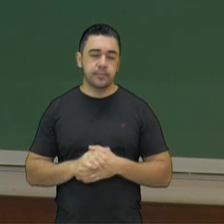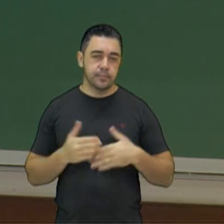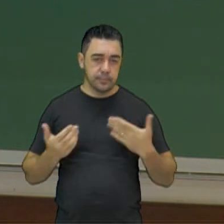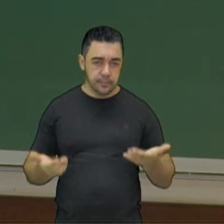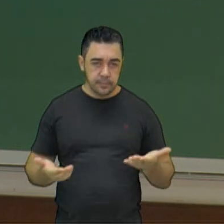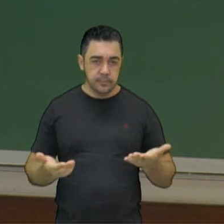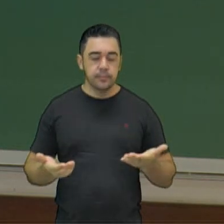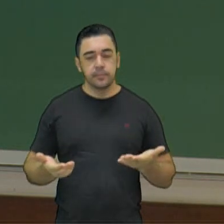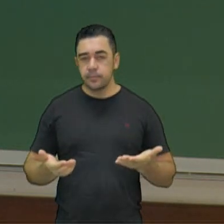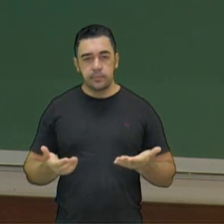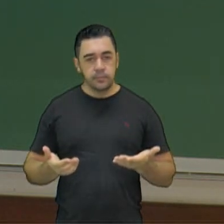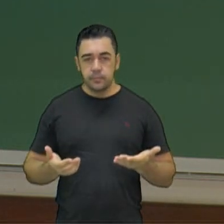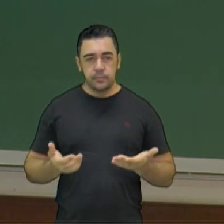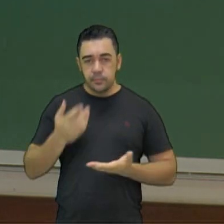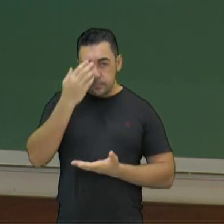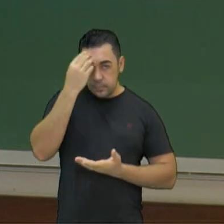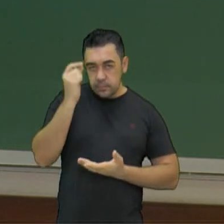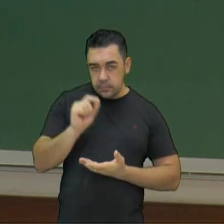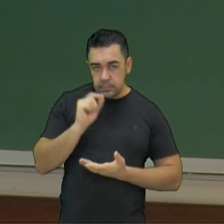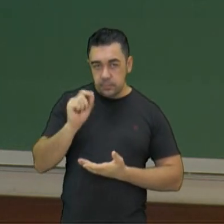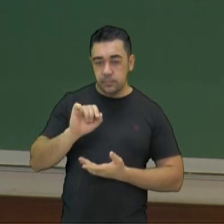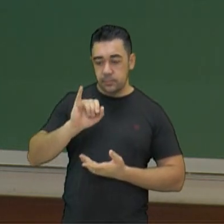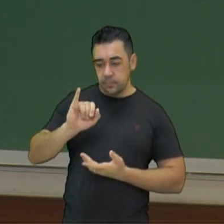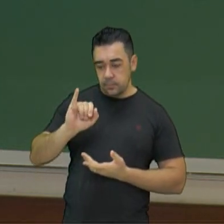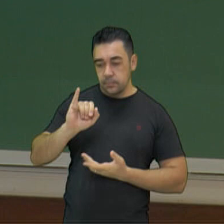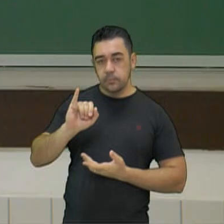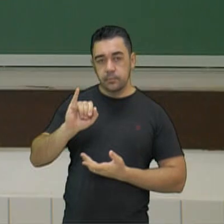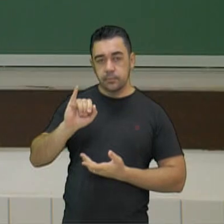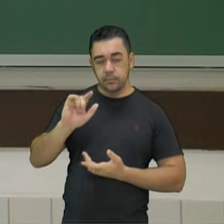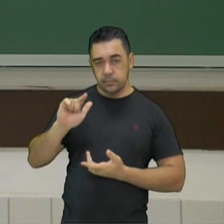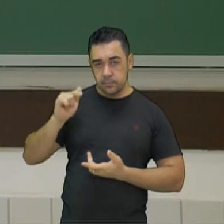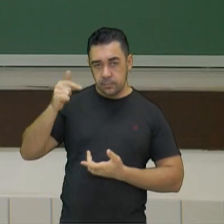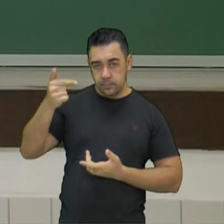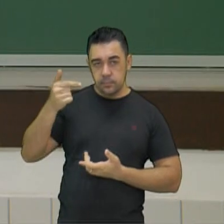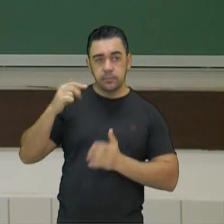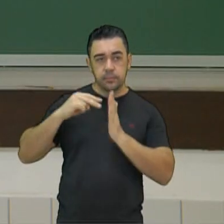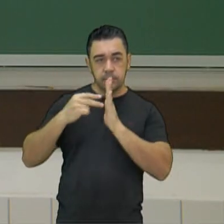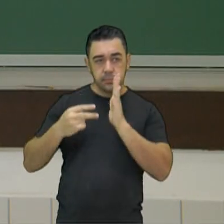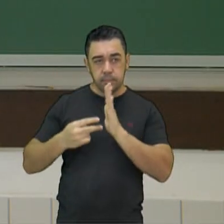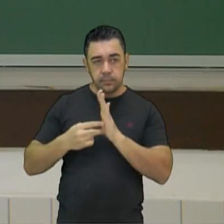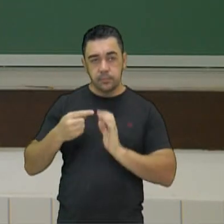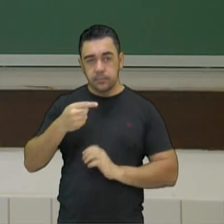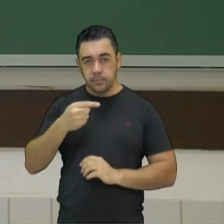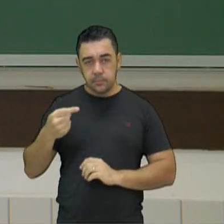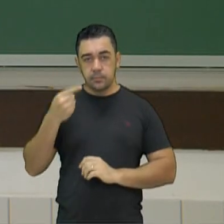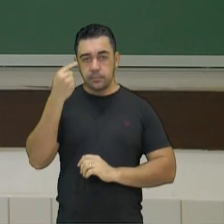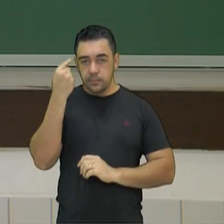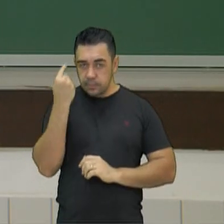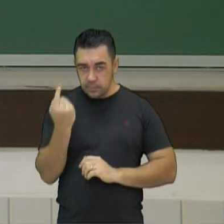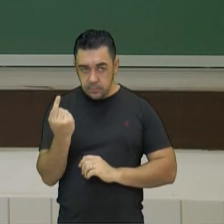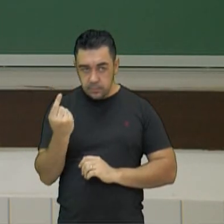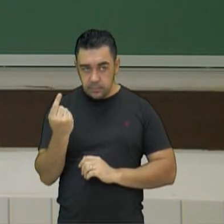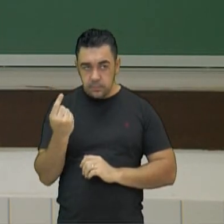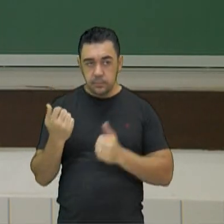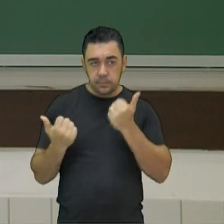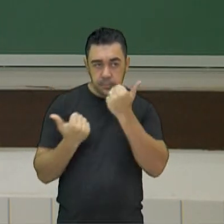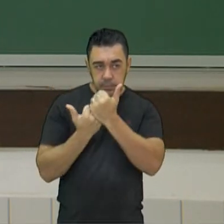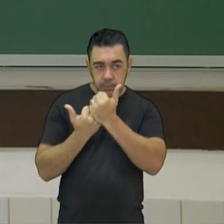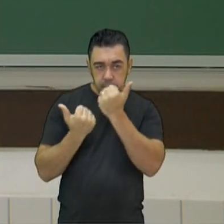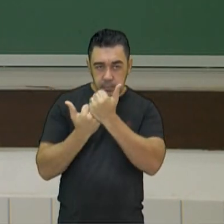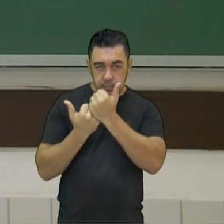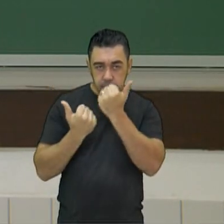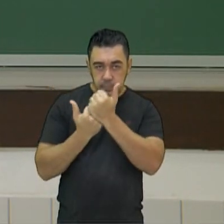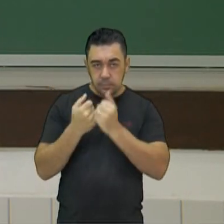aí, não podemos esquecer de que i ao quadrado vale menos 1. Eu vou substituir no lugar do i ao quadrado, colocar menos